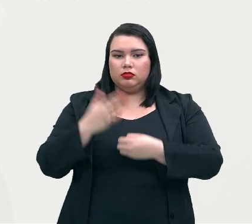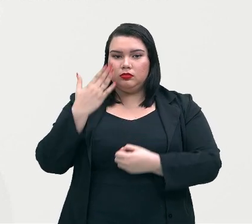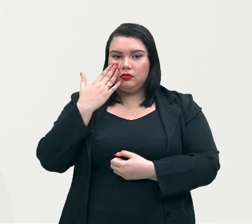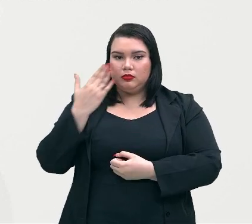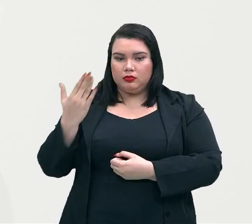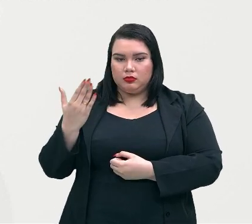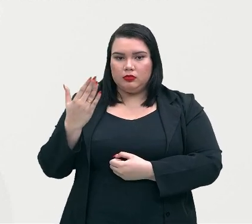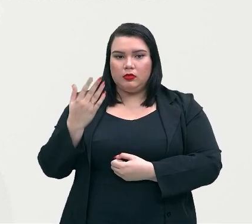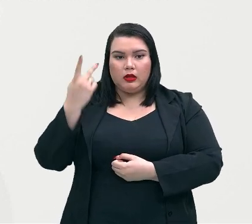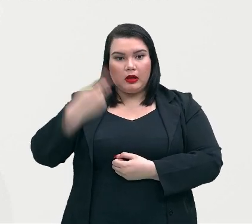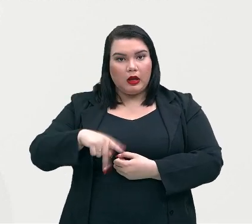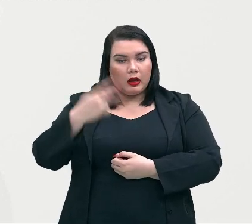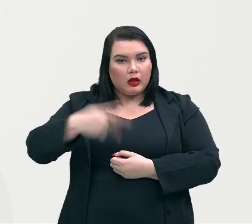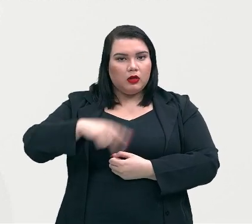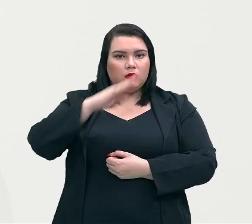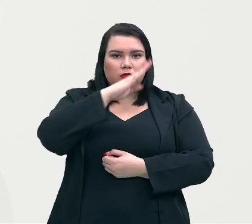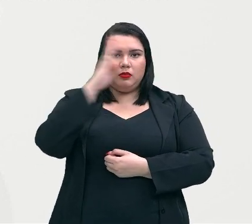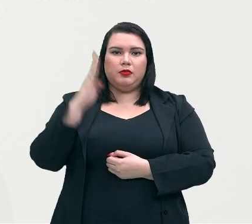palavrinha.